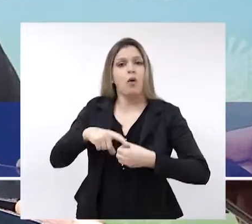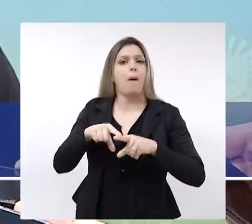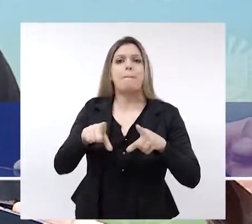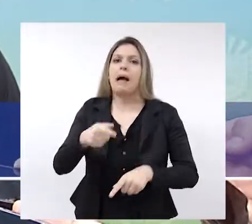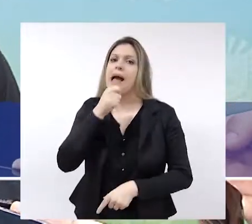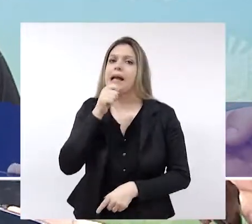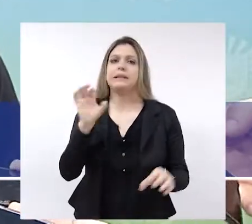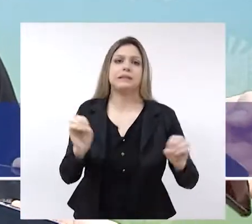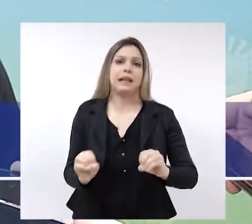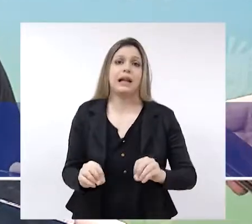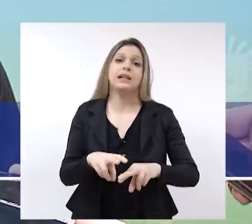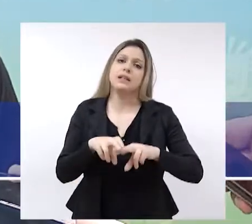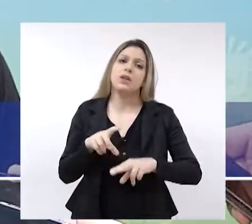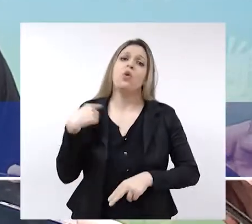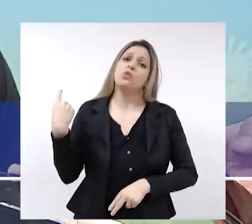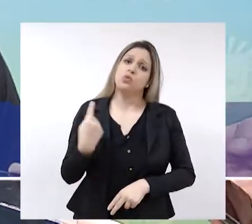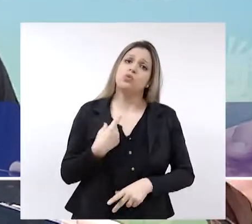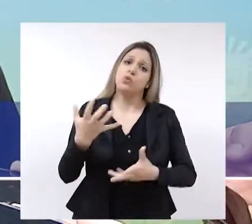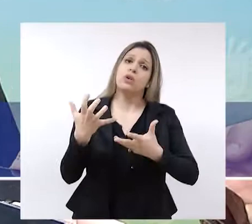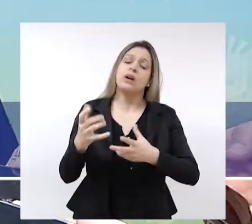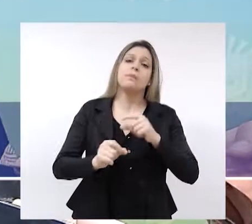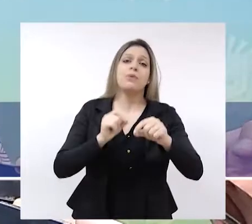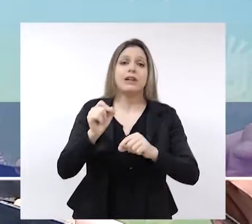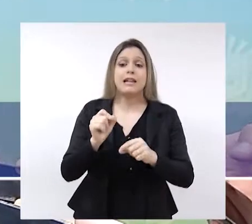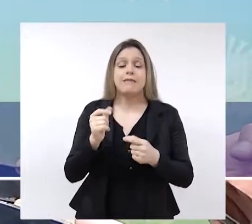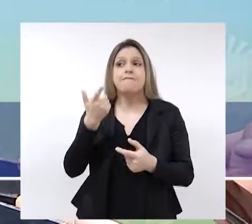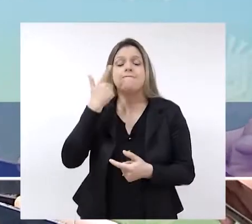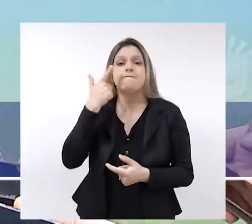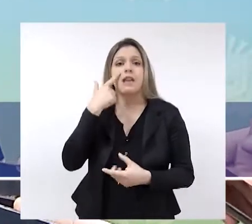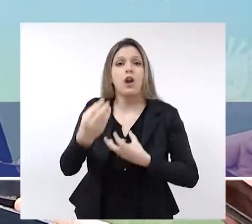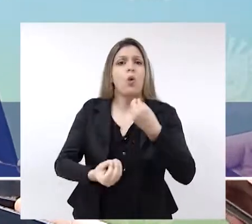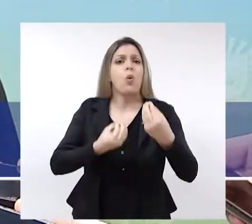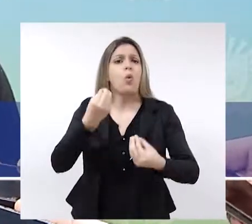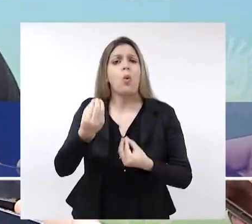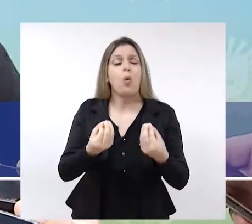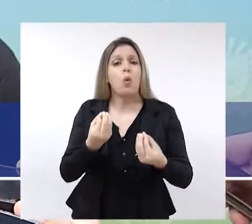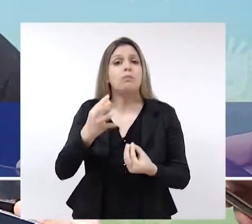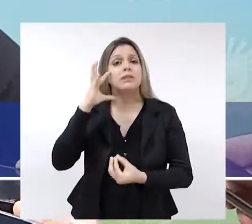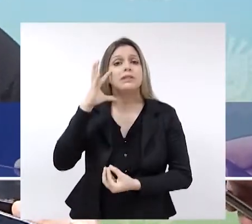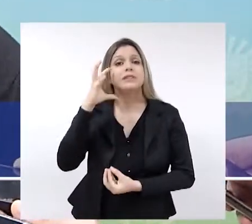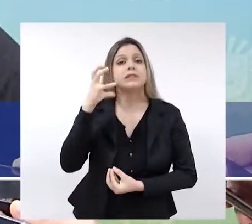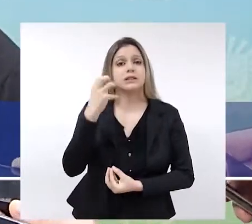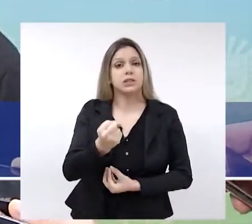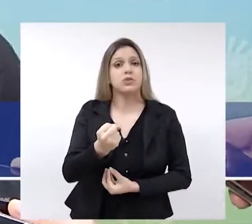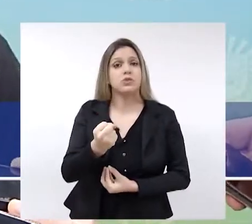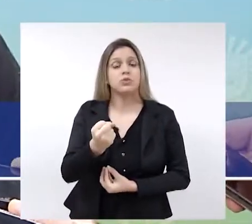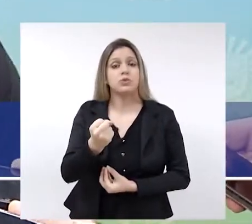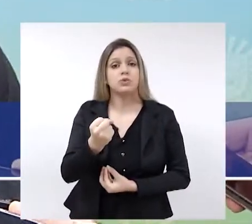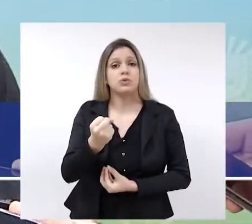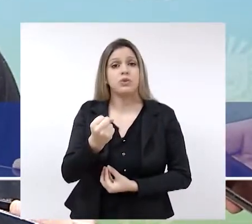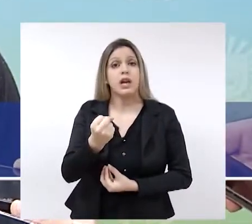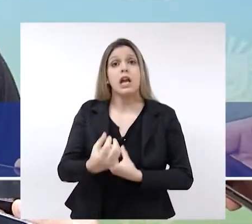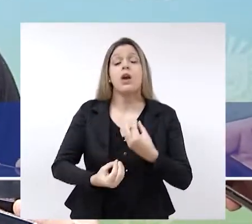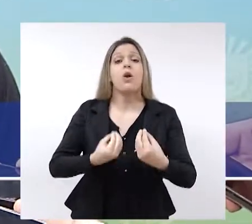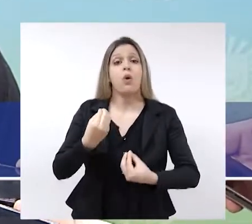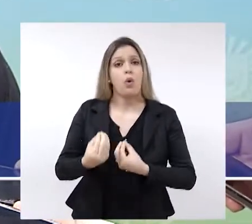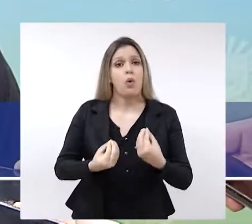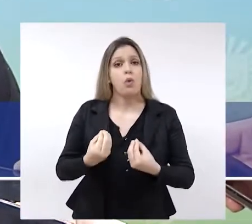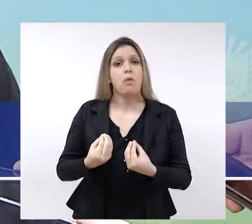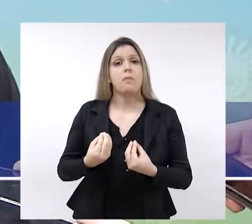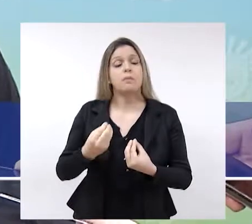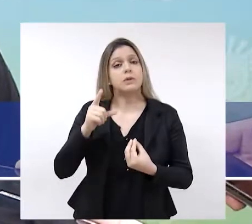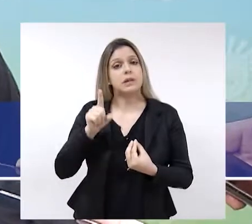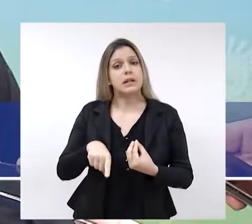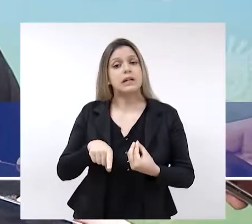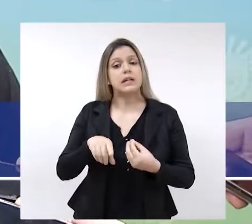não retomou, então nós viemos para saber como que vai ficar essa questão